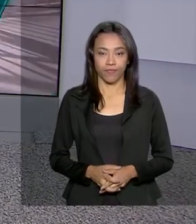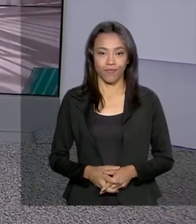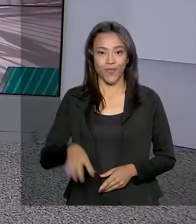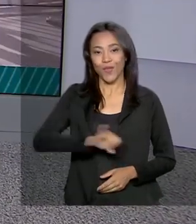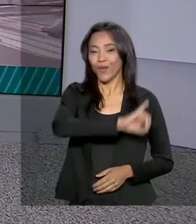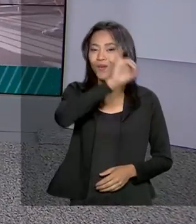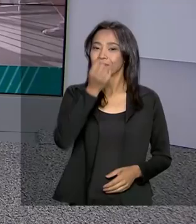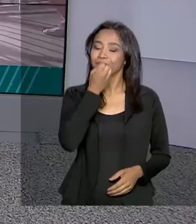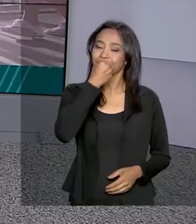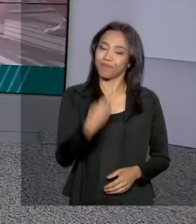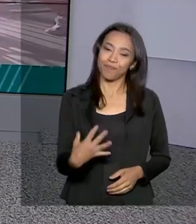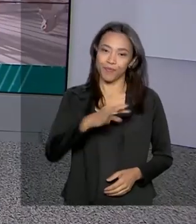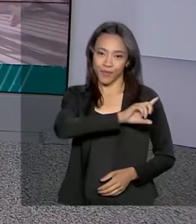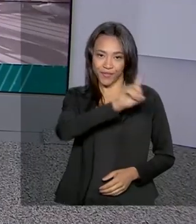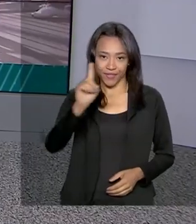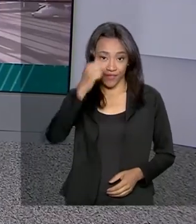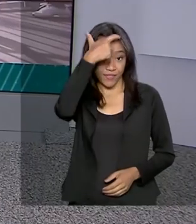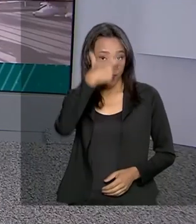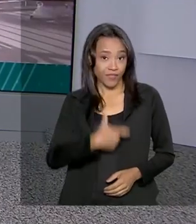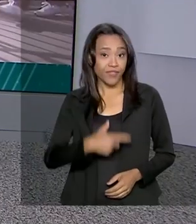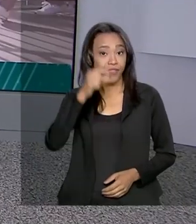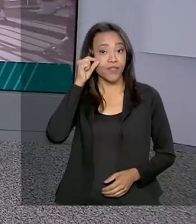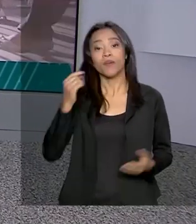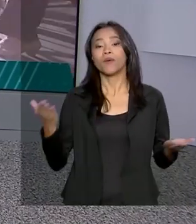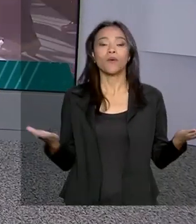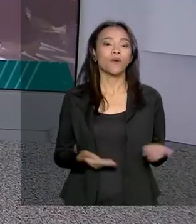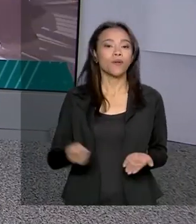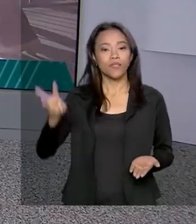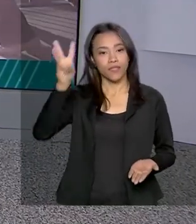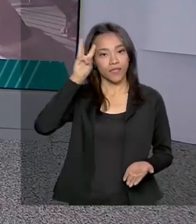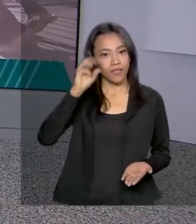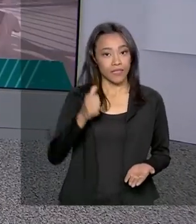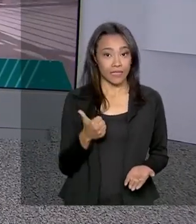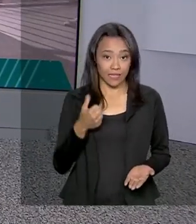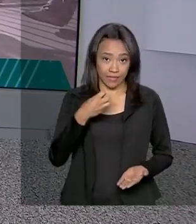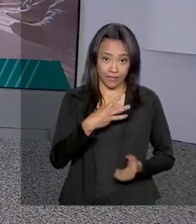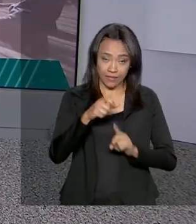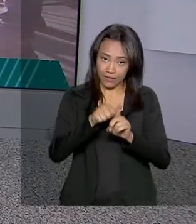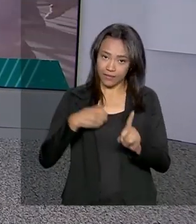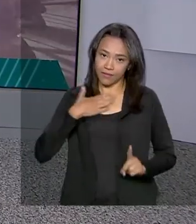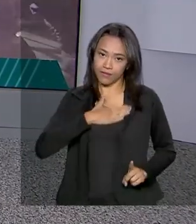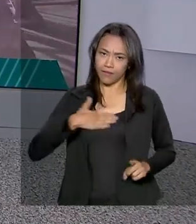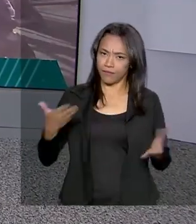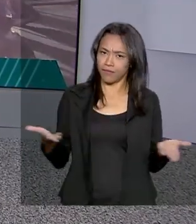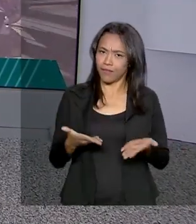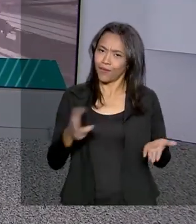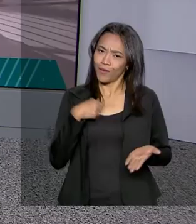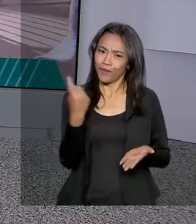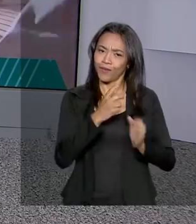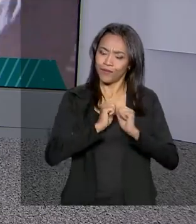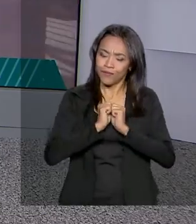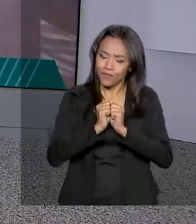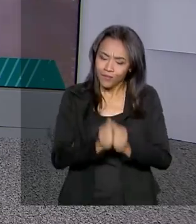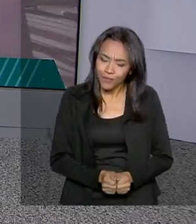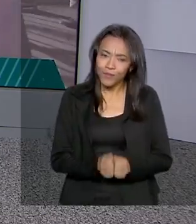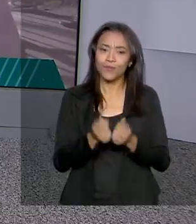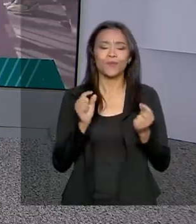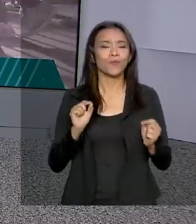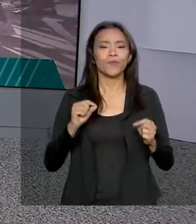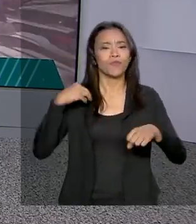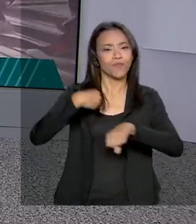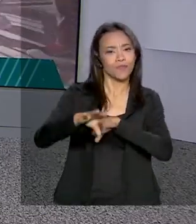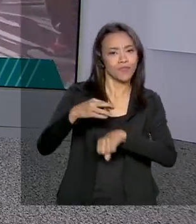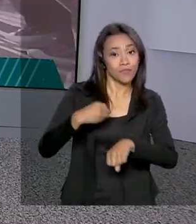Olá, bom dia pra você, sou Renata Corsini, hoje é terça-feira, 13 de agosto. A partir de agora, estamos juntos no Brasil em Dia,